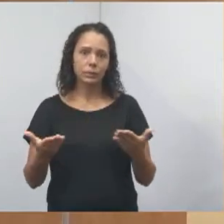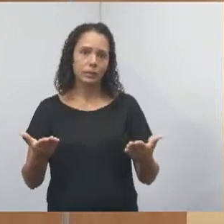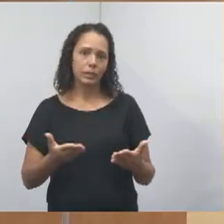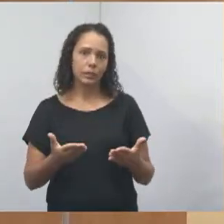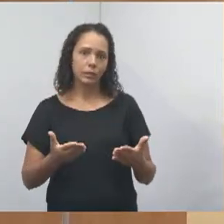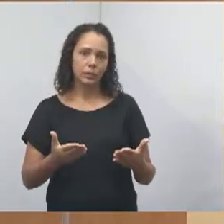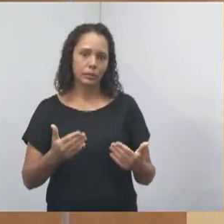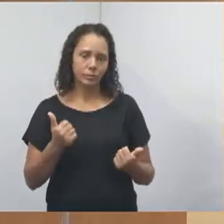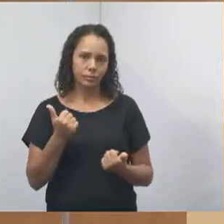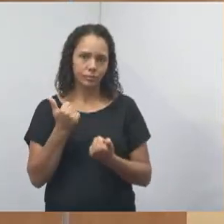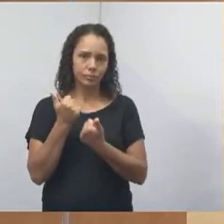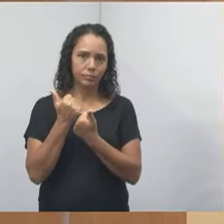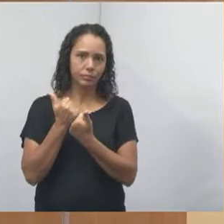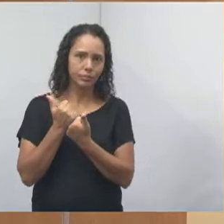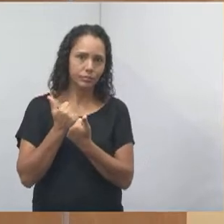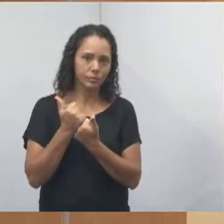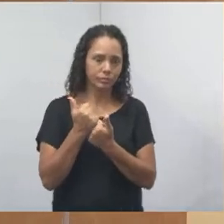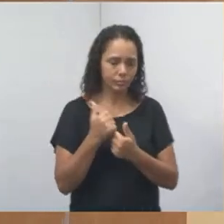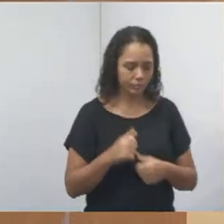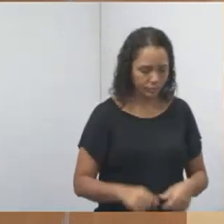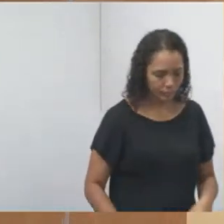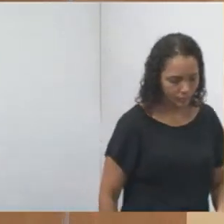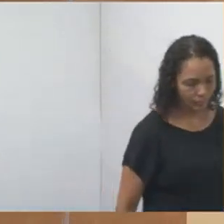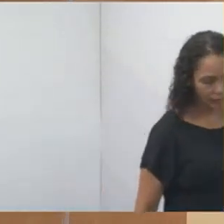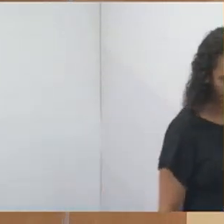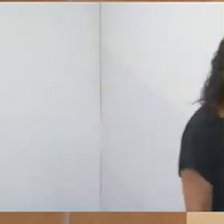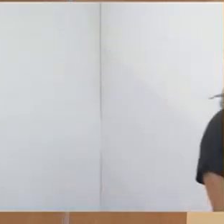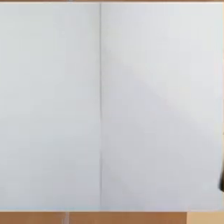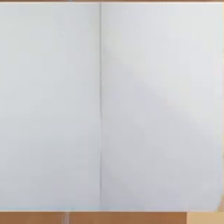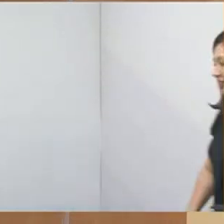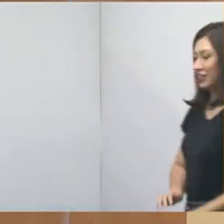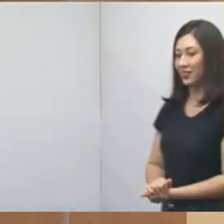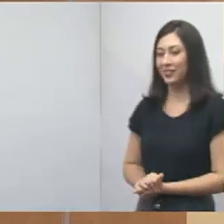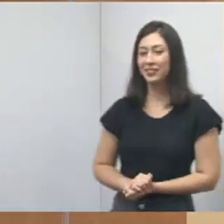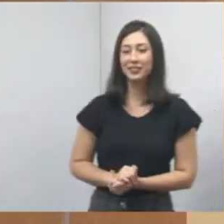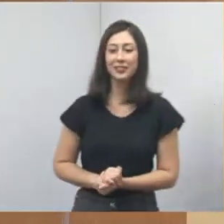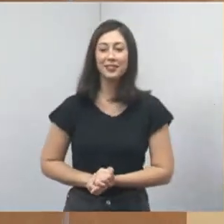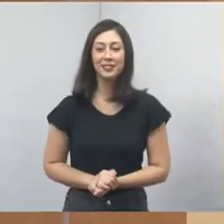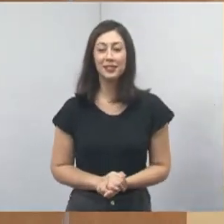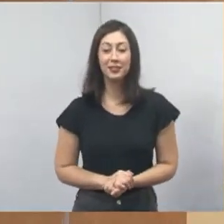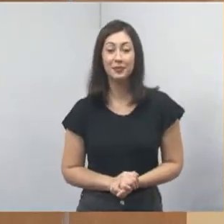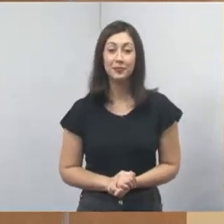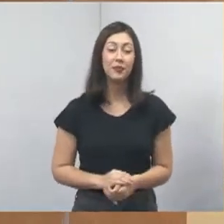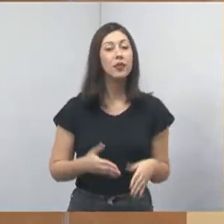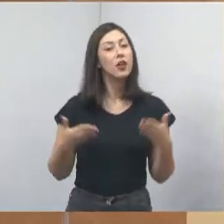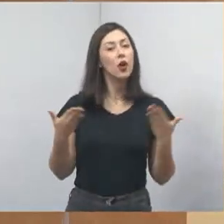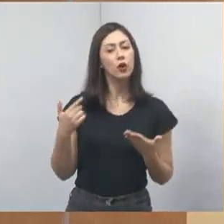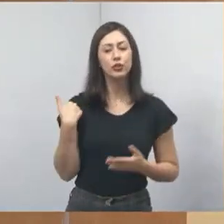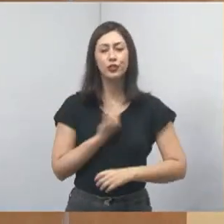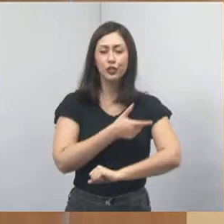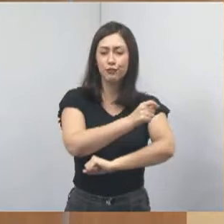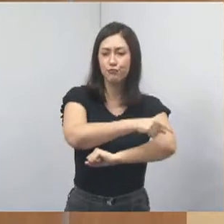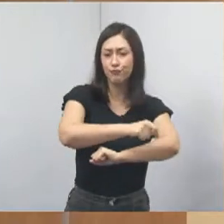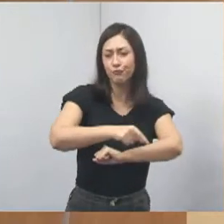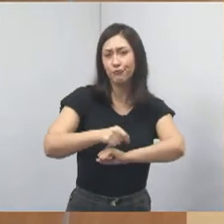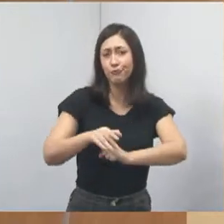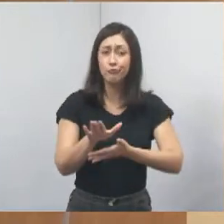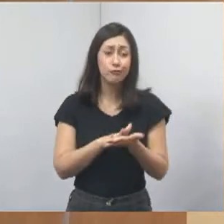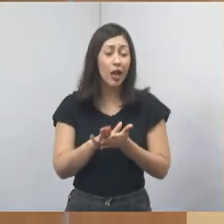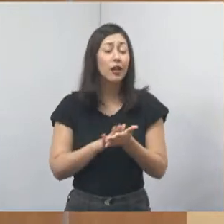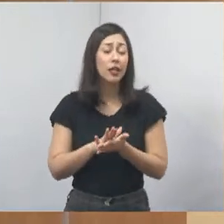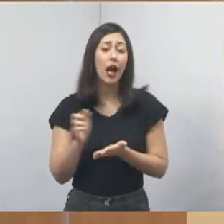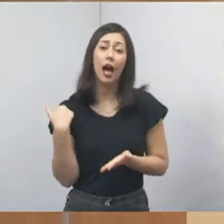nós compramos aquilo que nós comemos. Isso trouxe uma dimensão de dessacralização